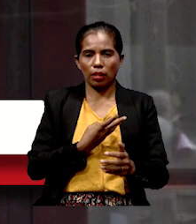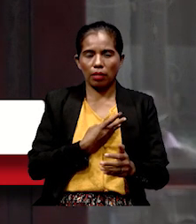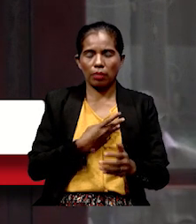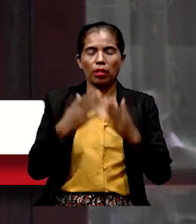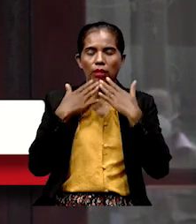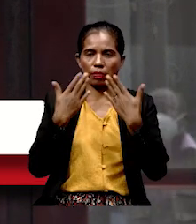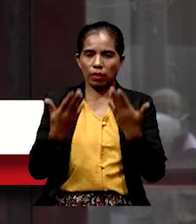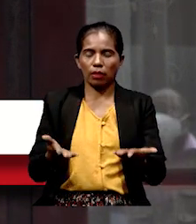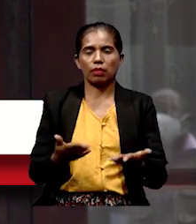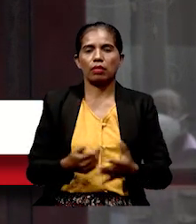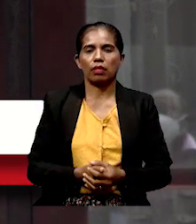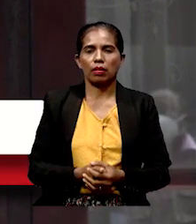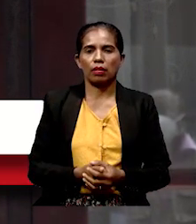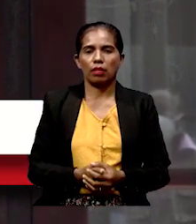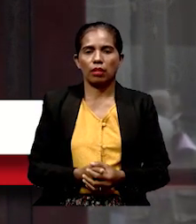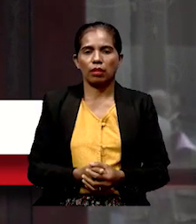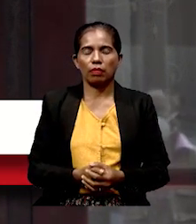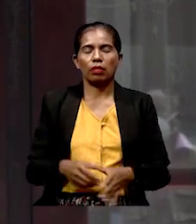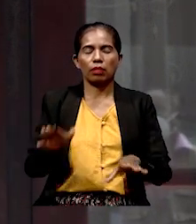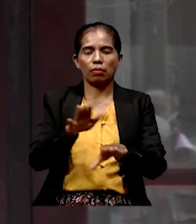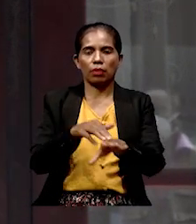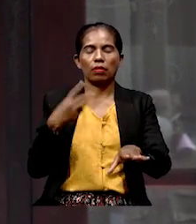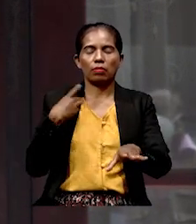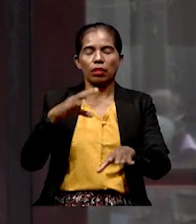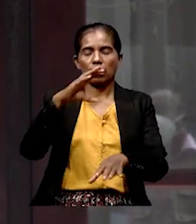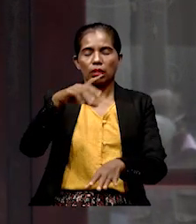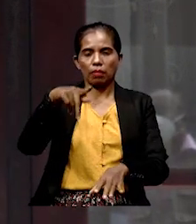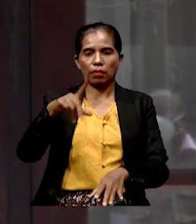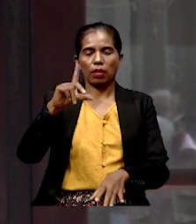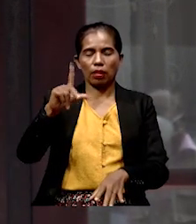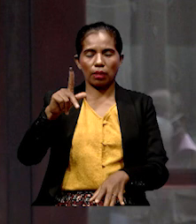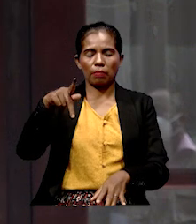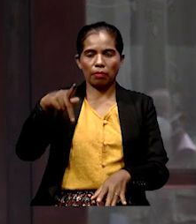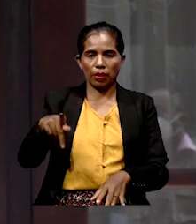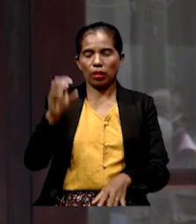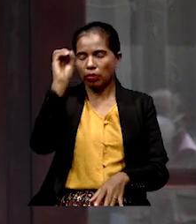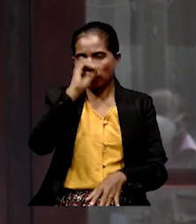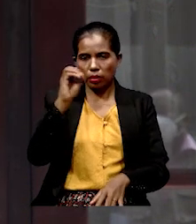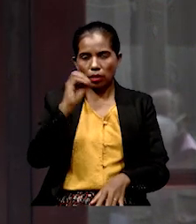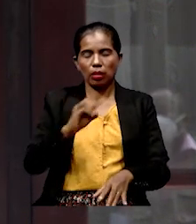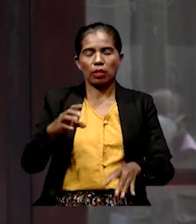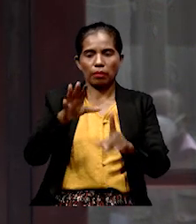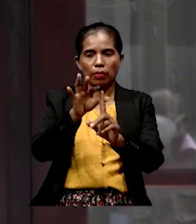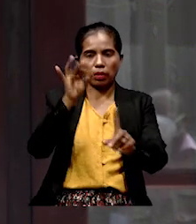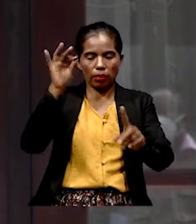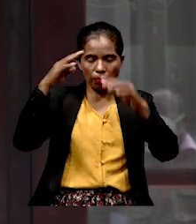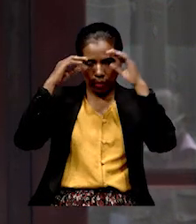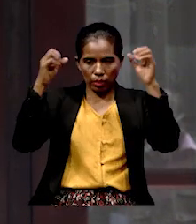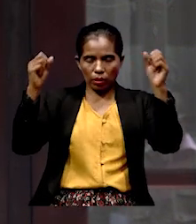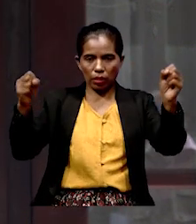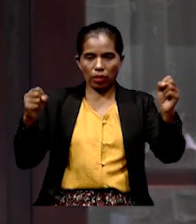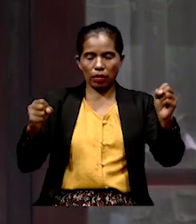agradecimentos por ter convidado a CPLP a observar as eleições presidenciais na